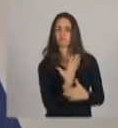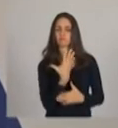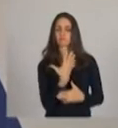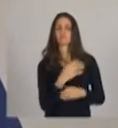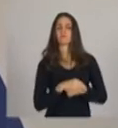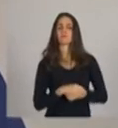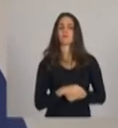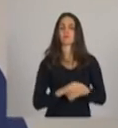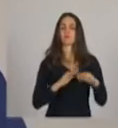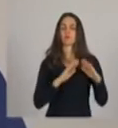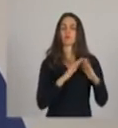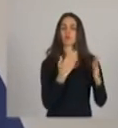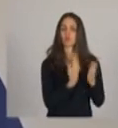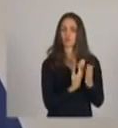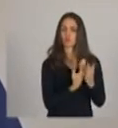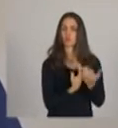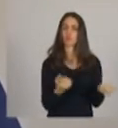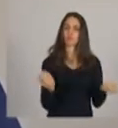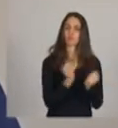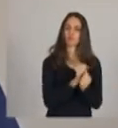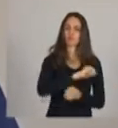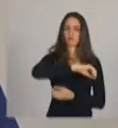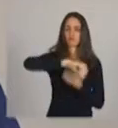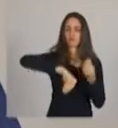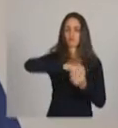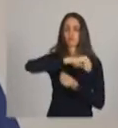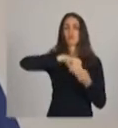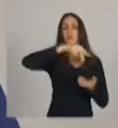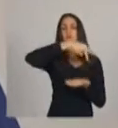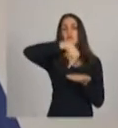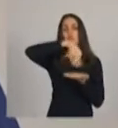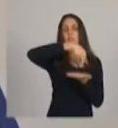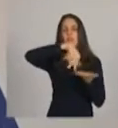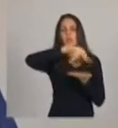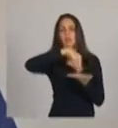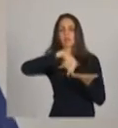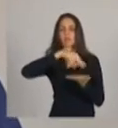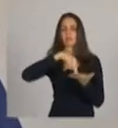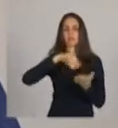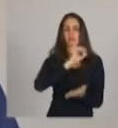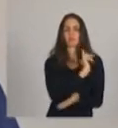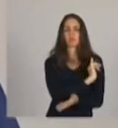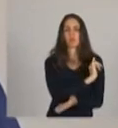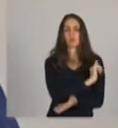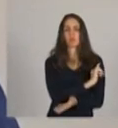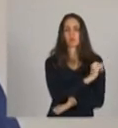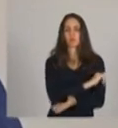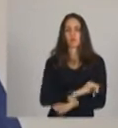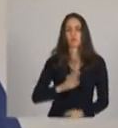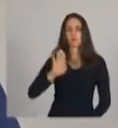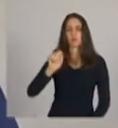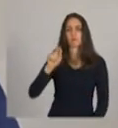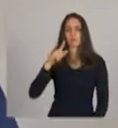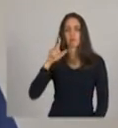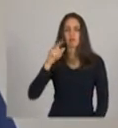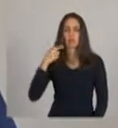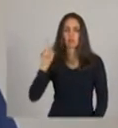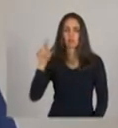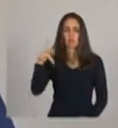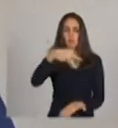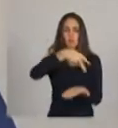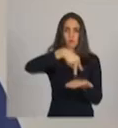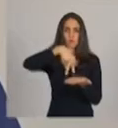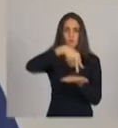a Escola e Companhia de Dança Balé Folclórico no Rio de Janeiro, e nesse mesmo período,